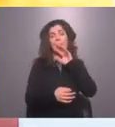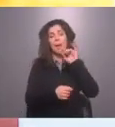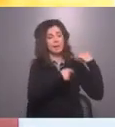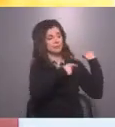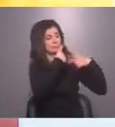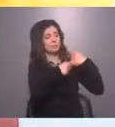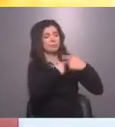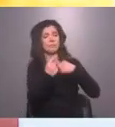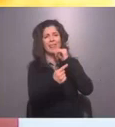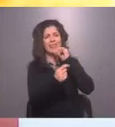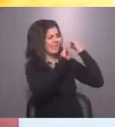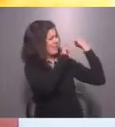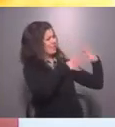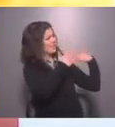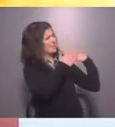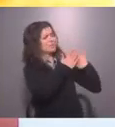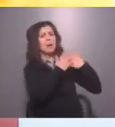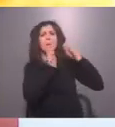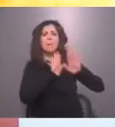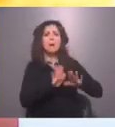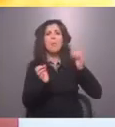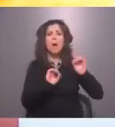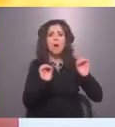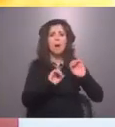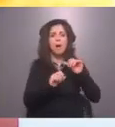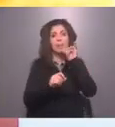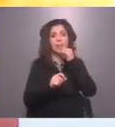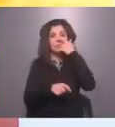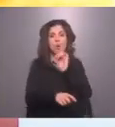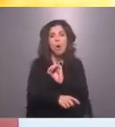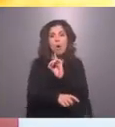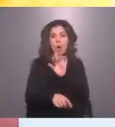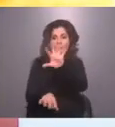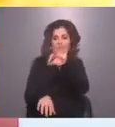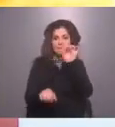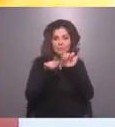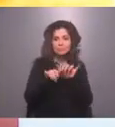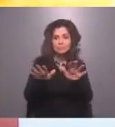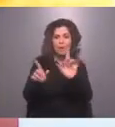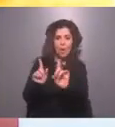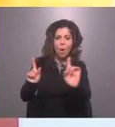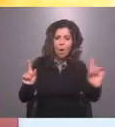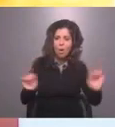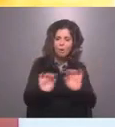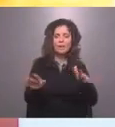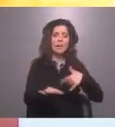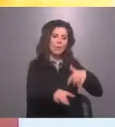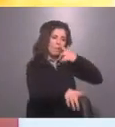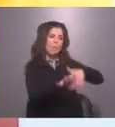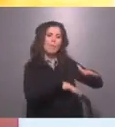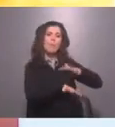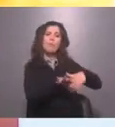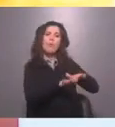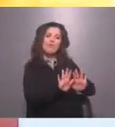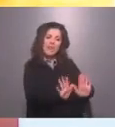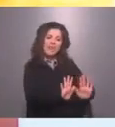o princípio e sem cessar, enviou-lhes mensageiros, pois queria poupar o povo e a